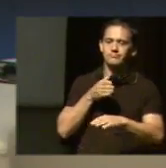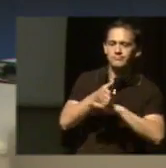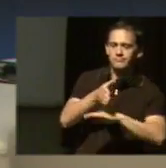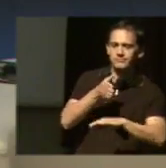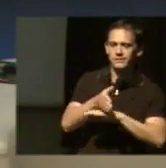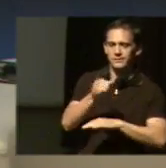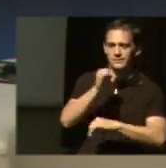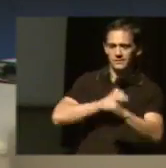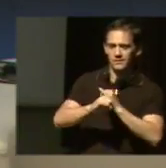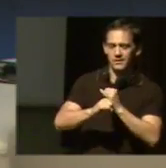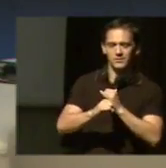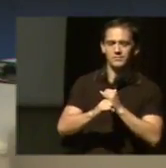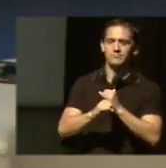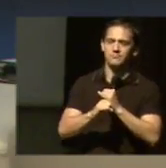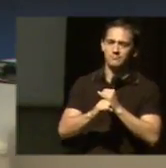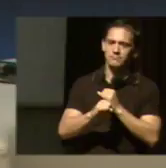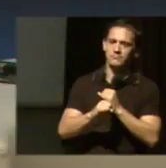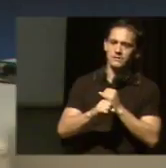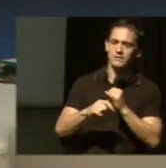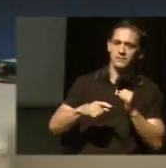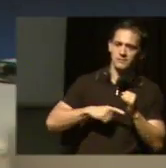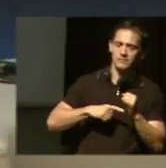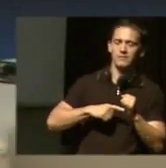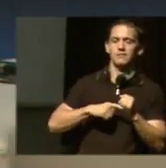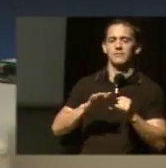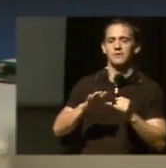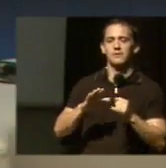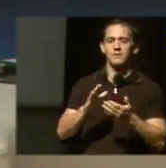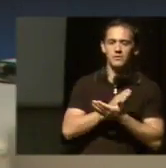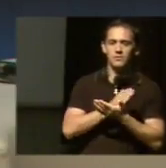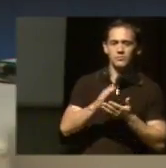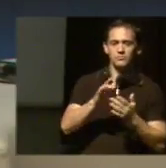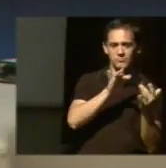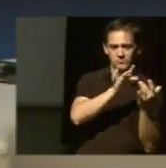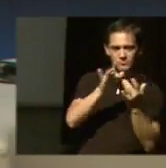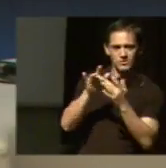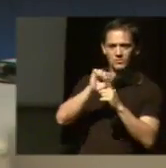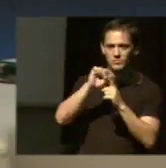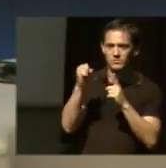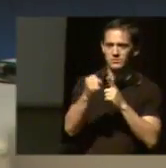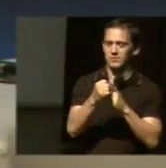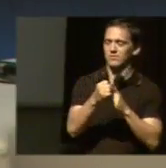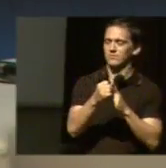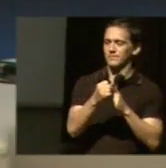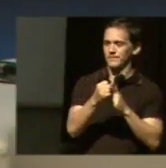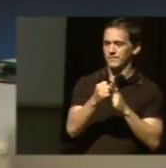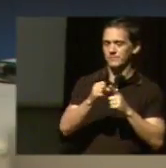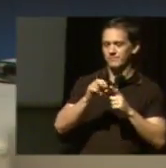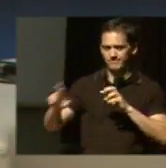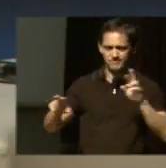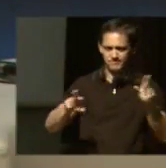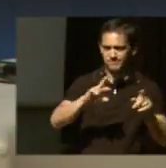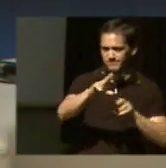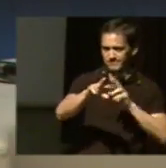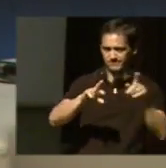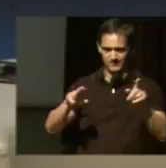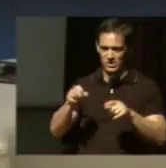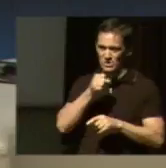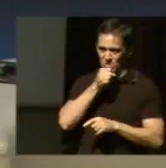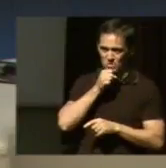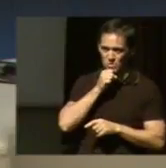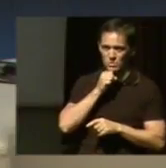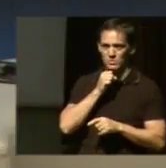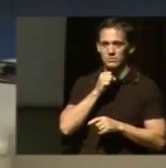muitos contatos, muitos momentos sociais. E acho que esta diversidade que a própria velhice